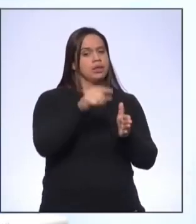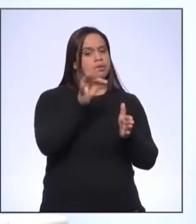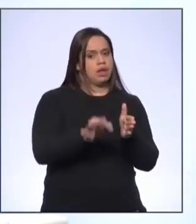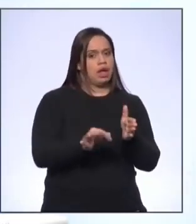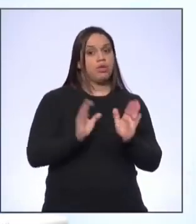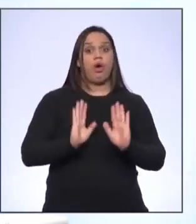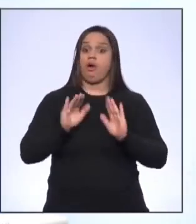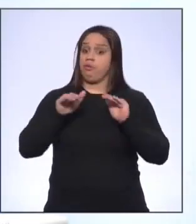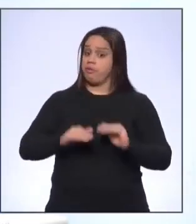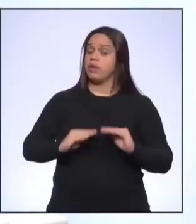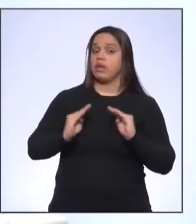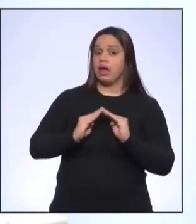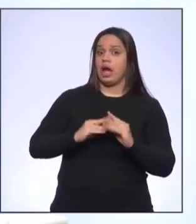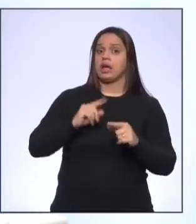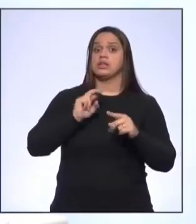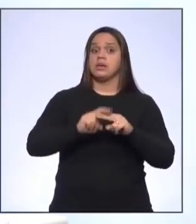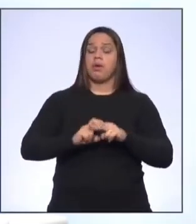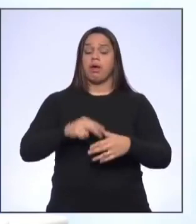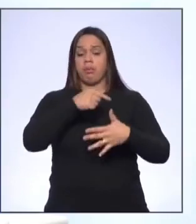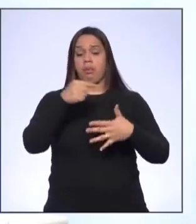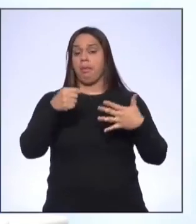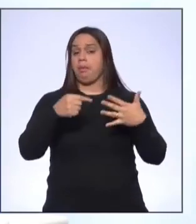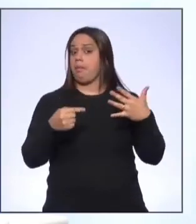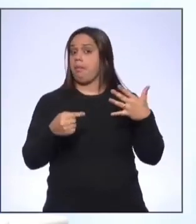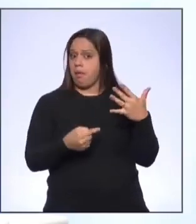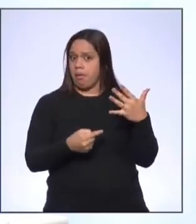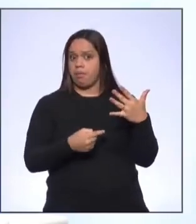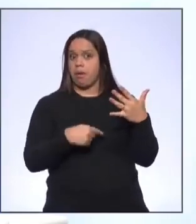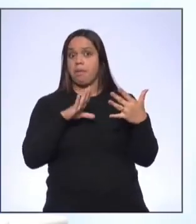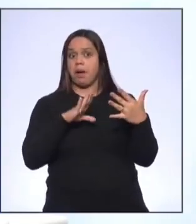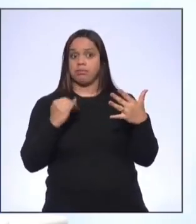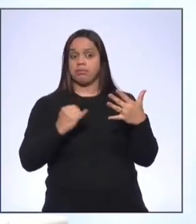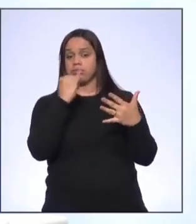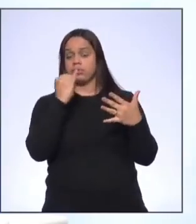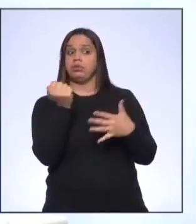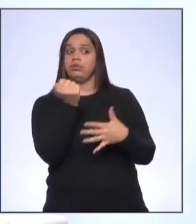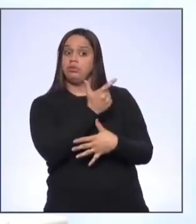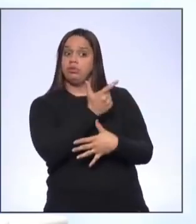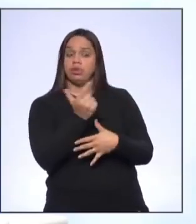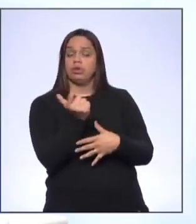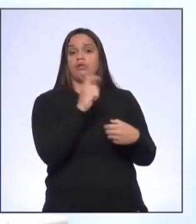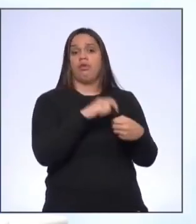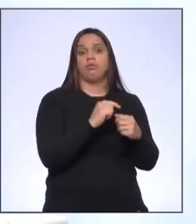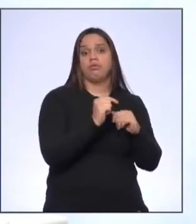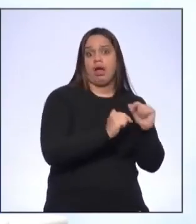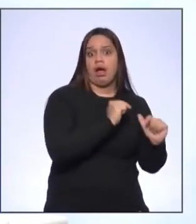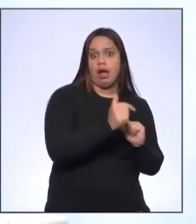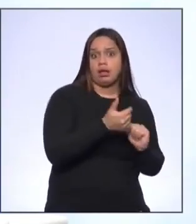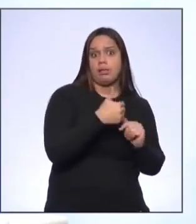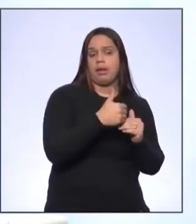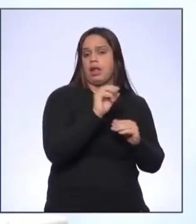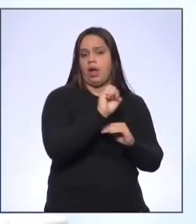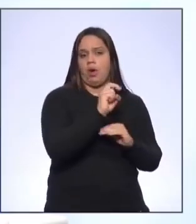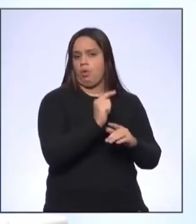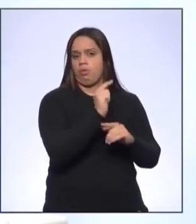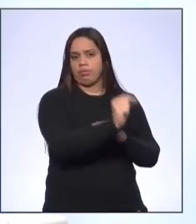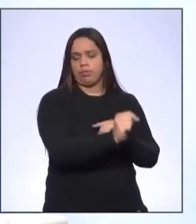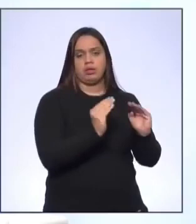casa, porque esse argumento são mais válidos. Aí é claro que o outro apresentará para